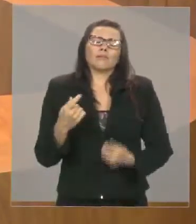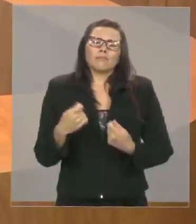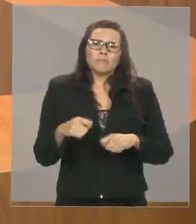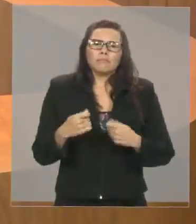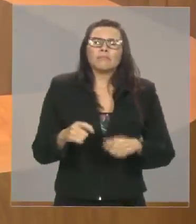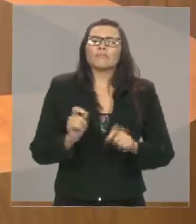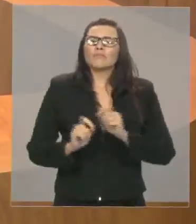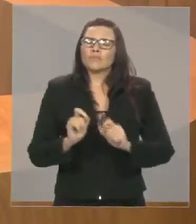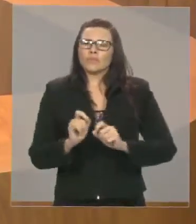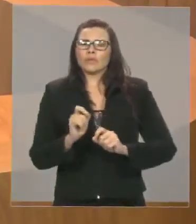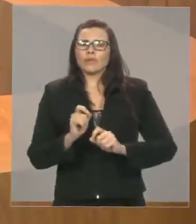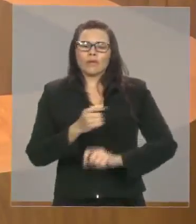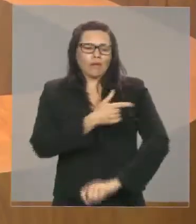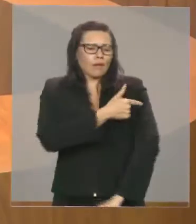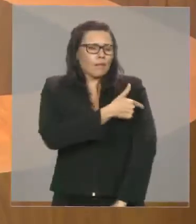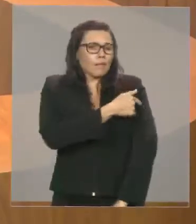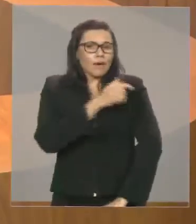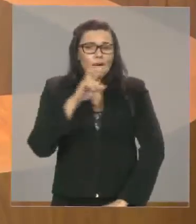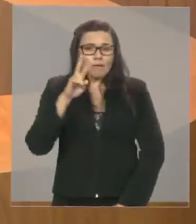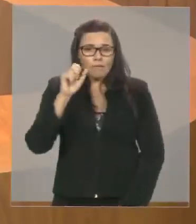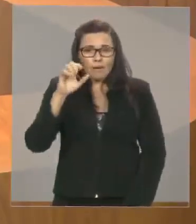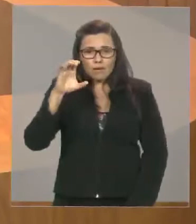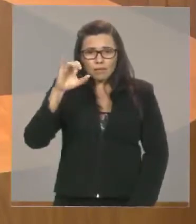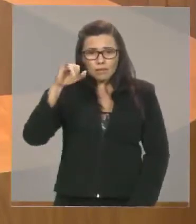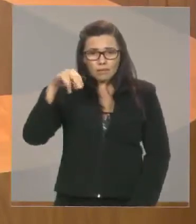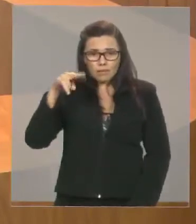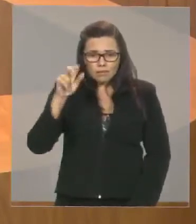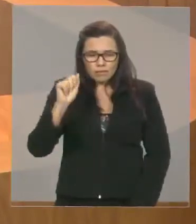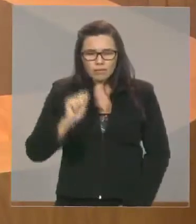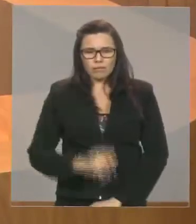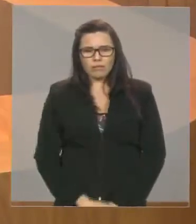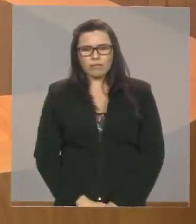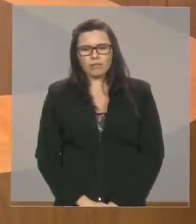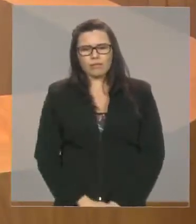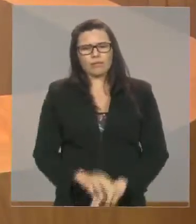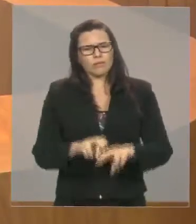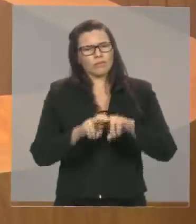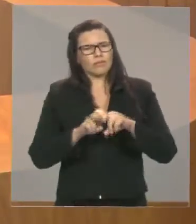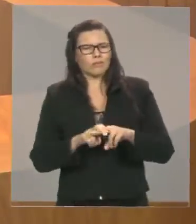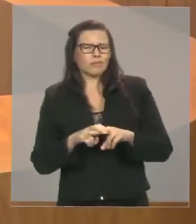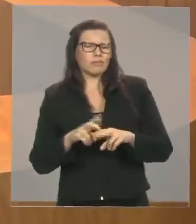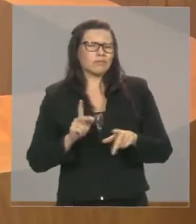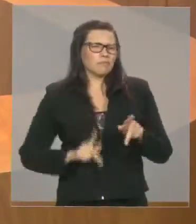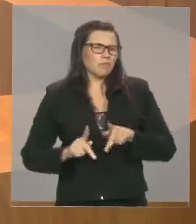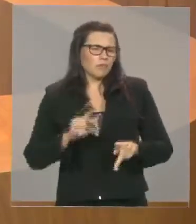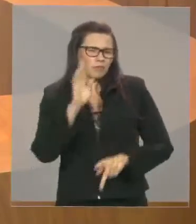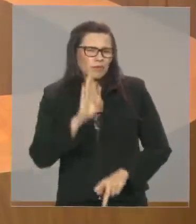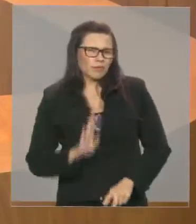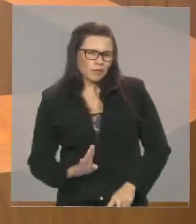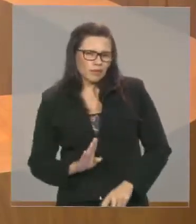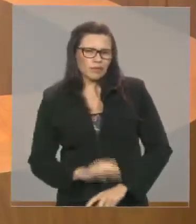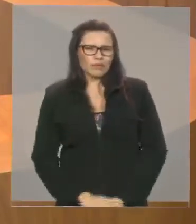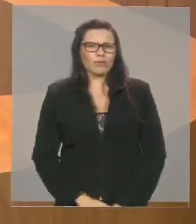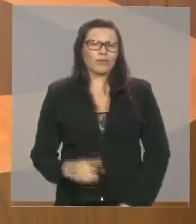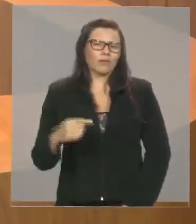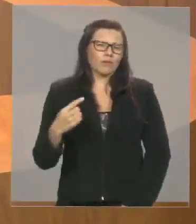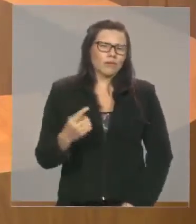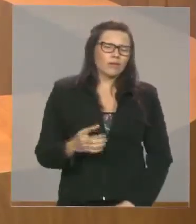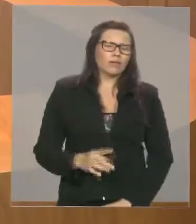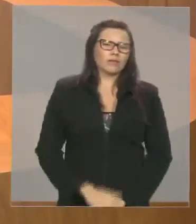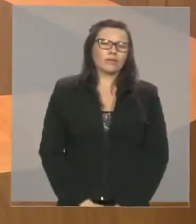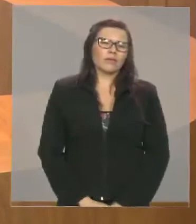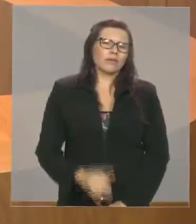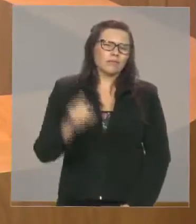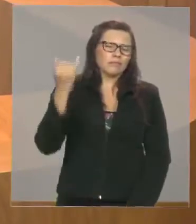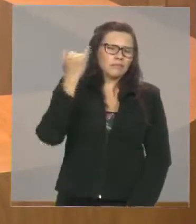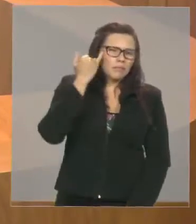vacinação. E aí nós relaxamos, e como se diz no popular, deixamos sempre uma porta aberta ao